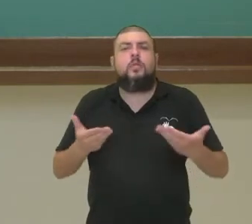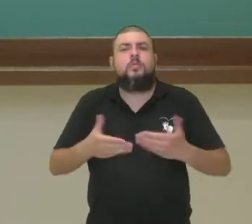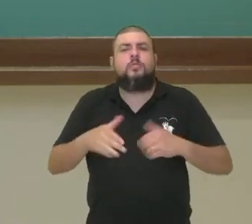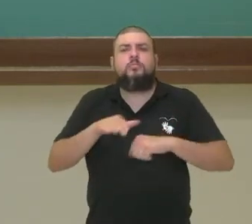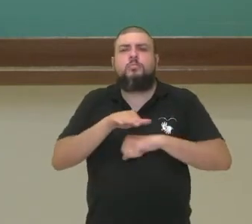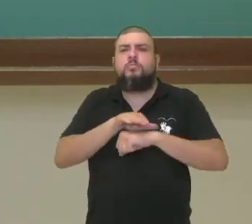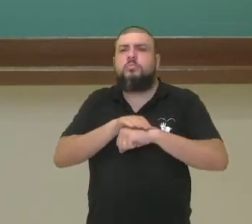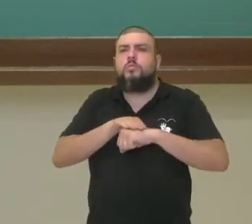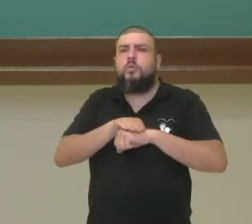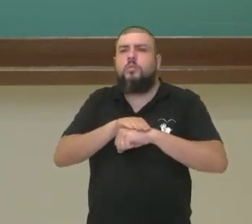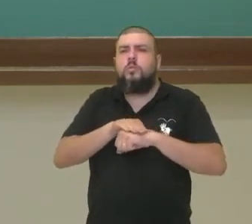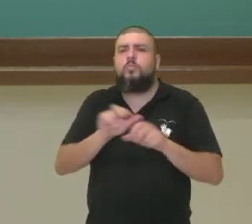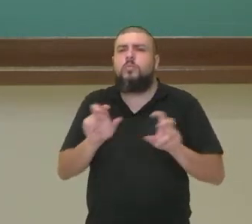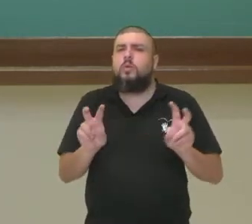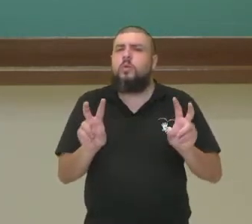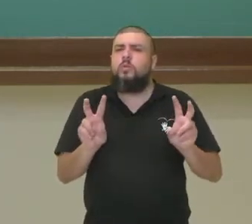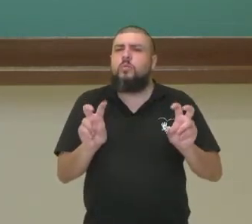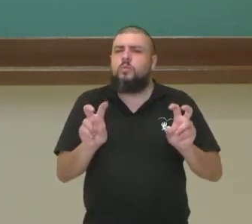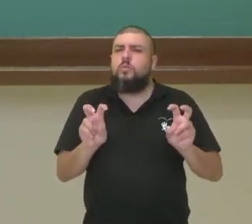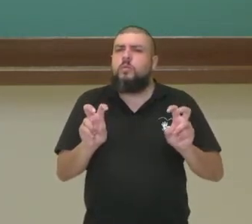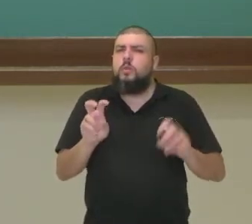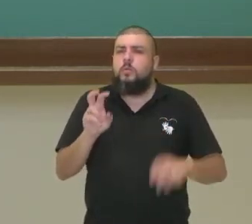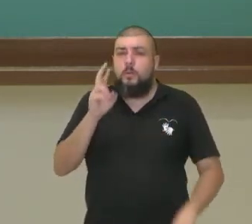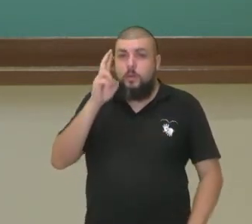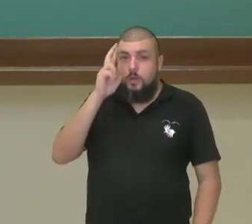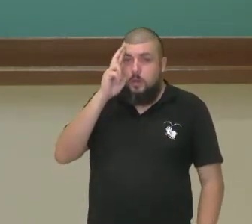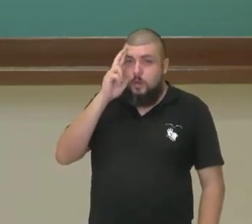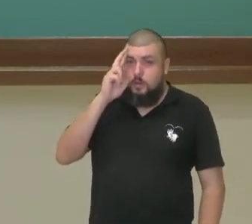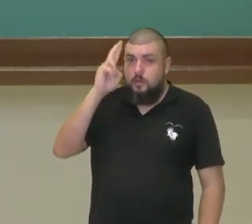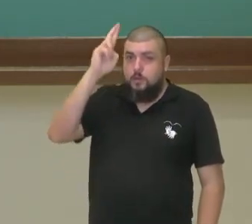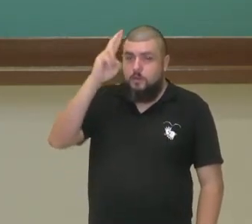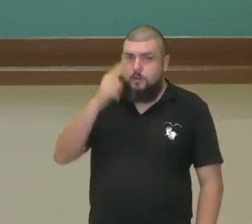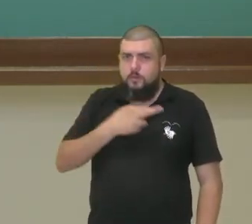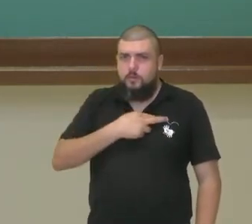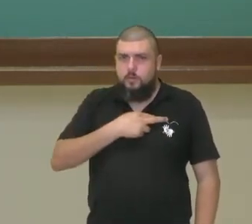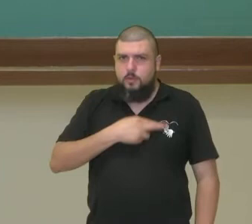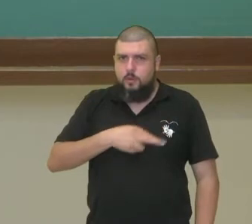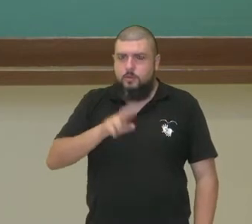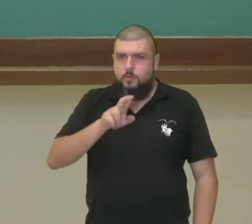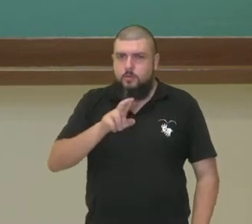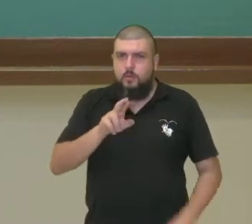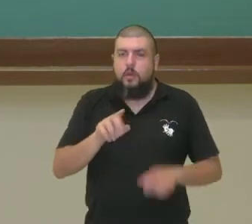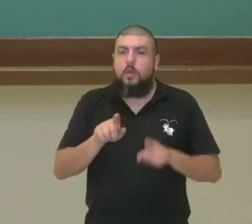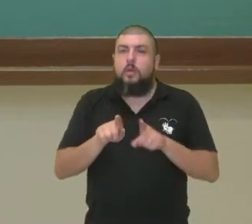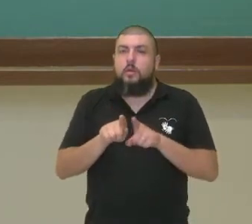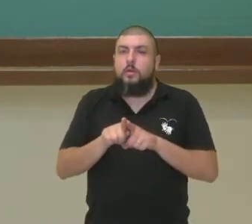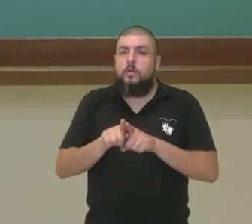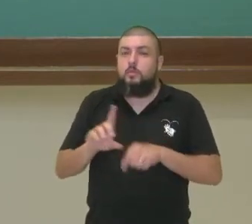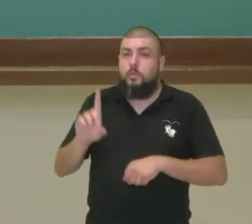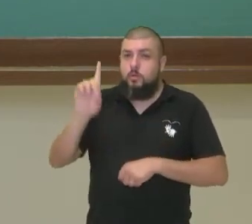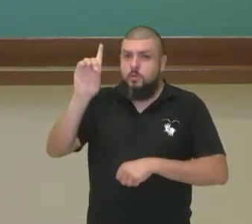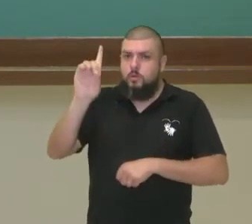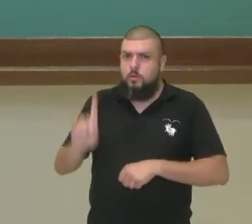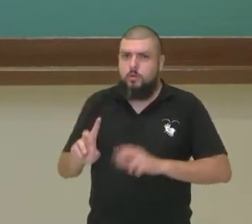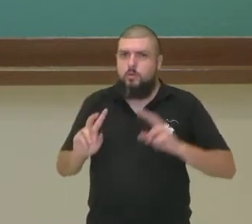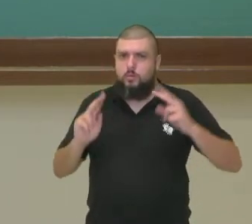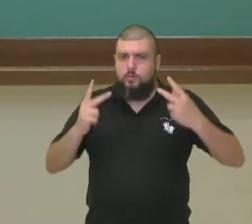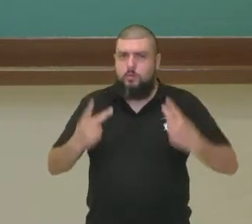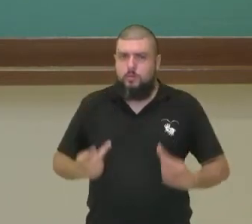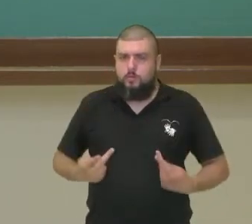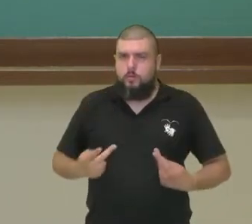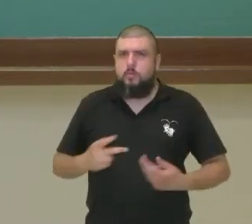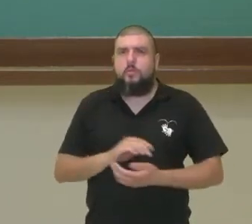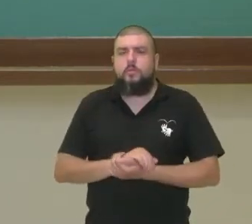os líderes religiosos, líderes religiosos e direitos humanos. Afinal